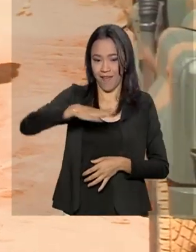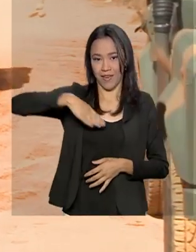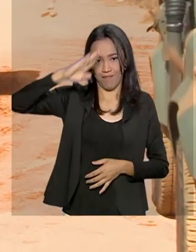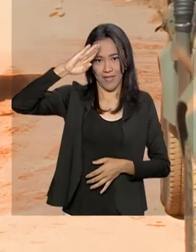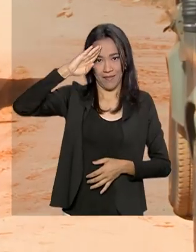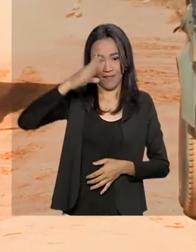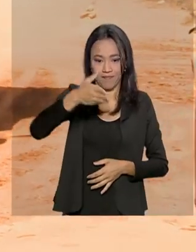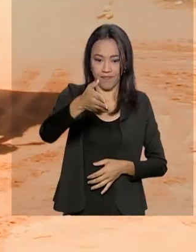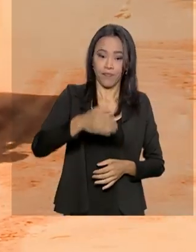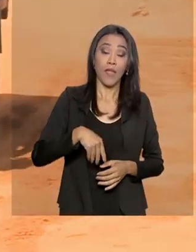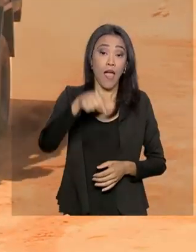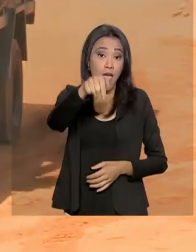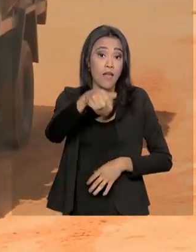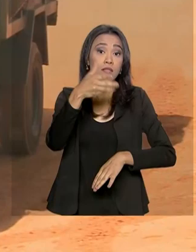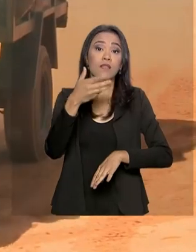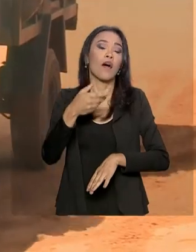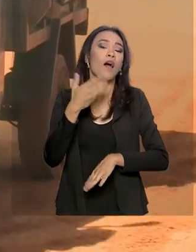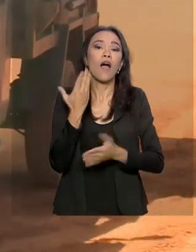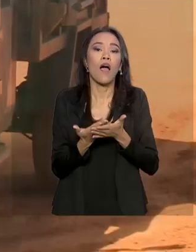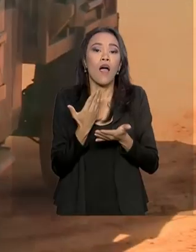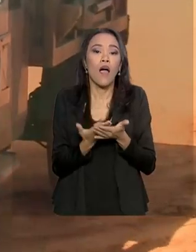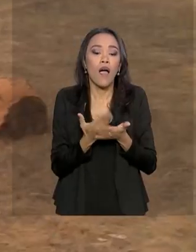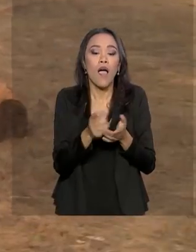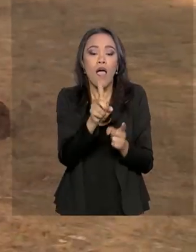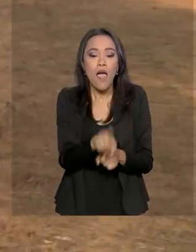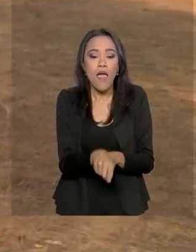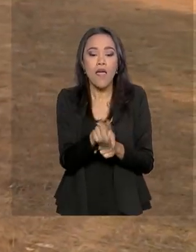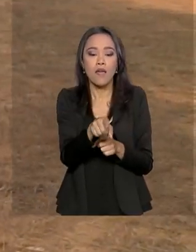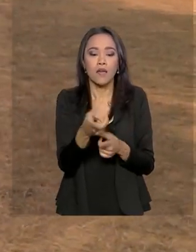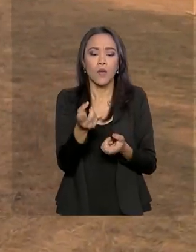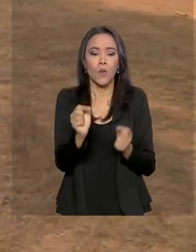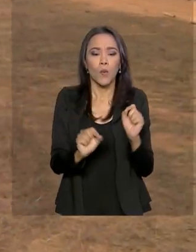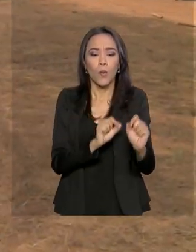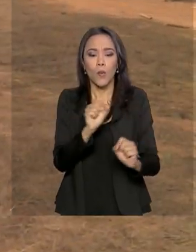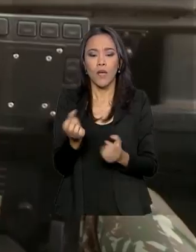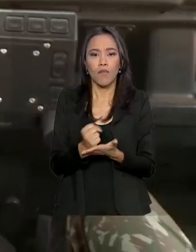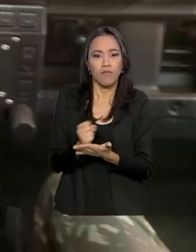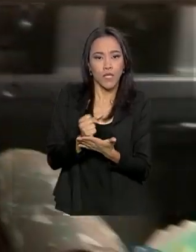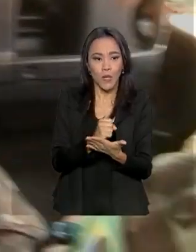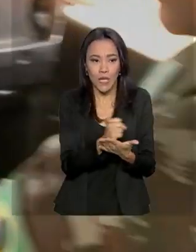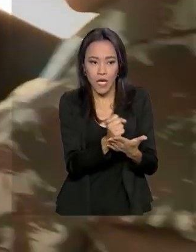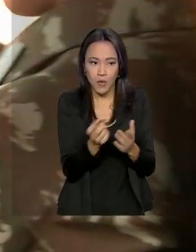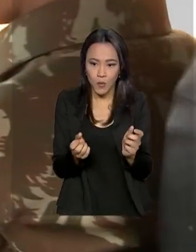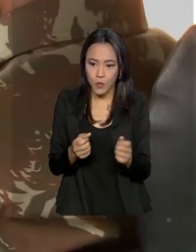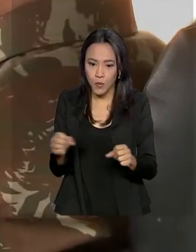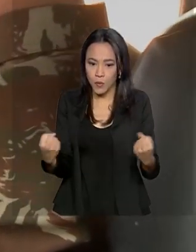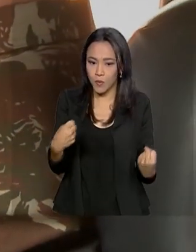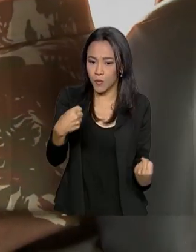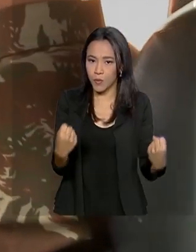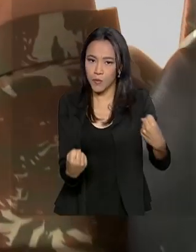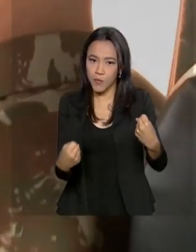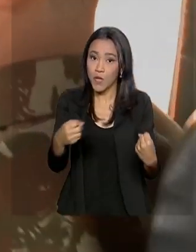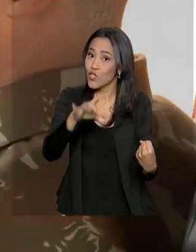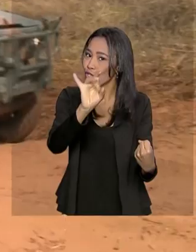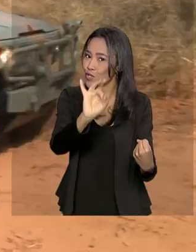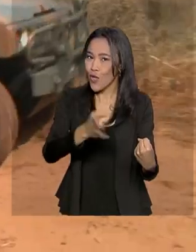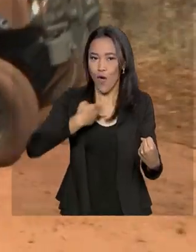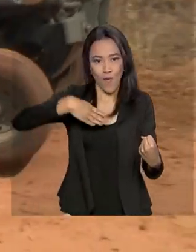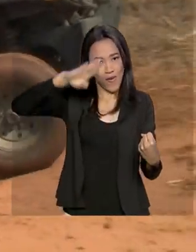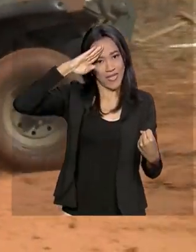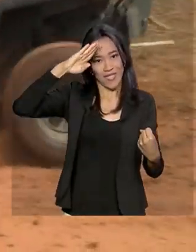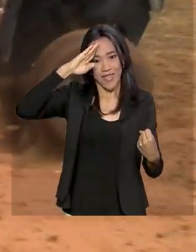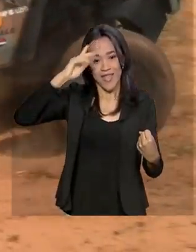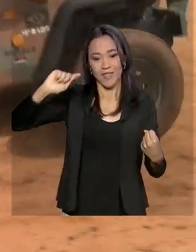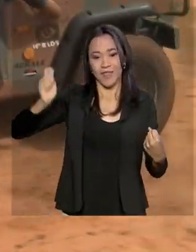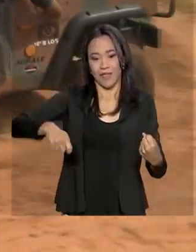Esta aqui é uma aula de pilotagem off-road, uma aventura só e uma experiência que só o Exército